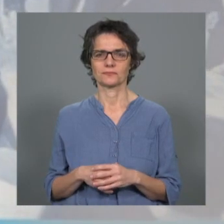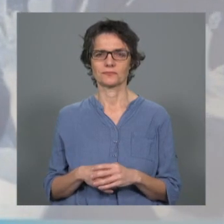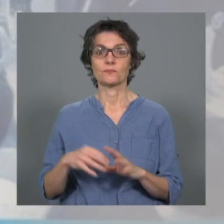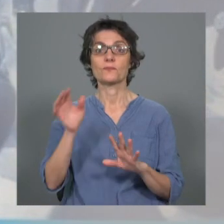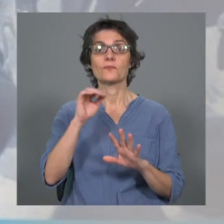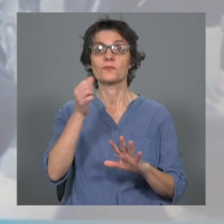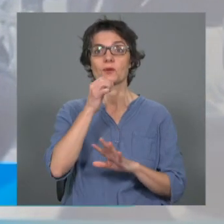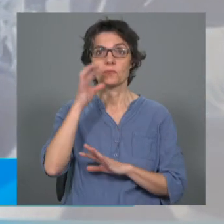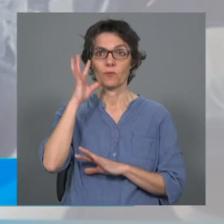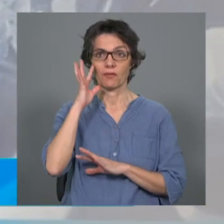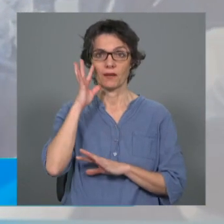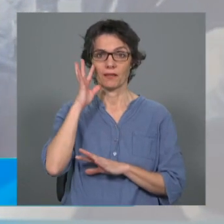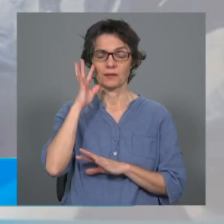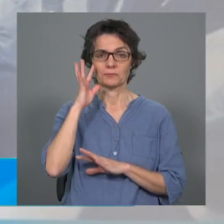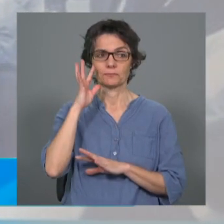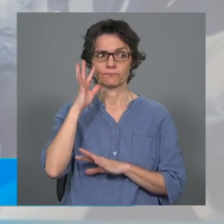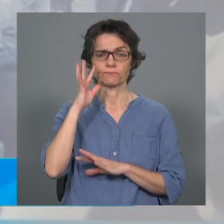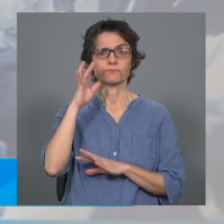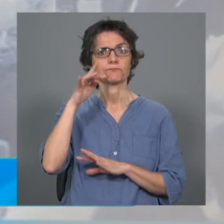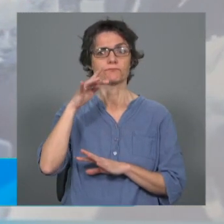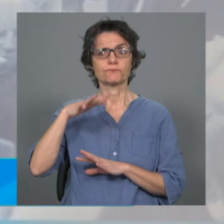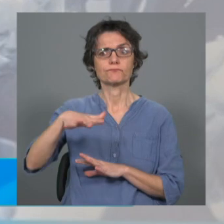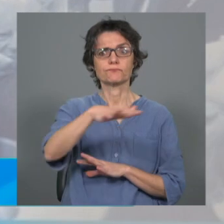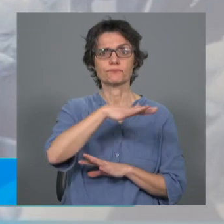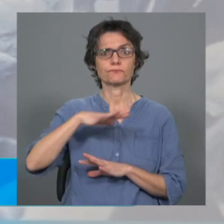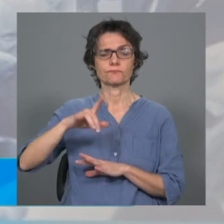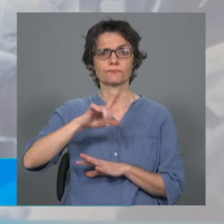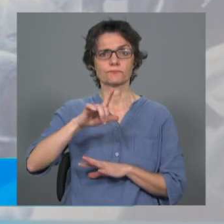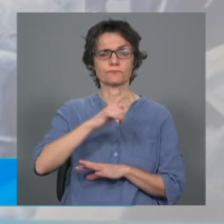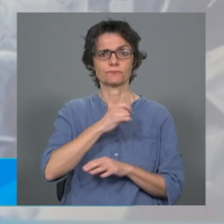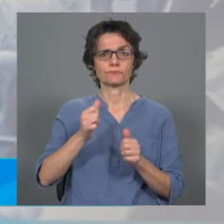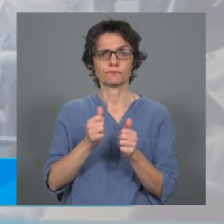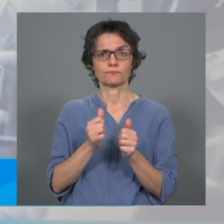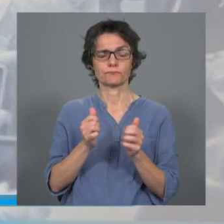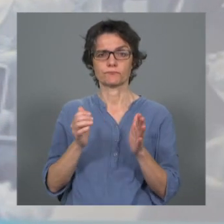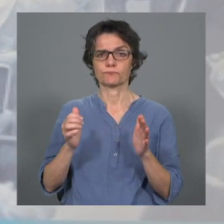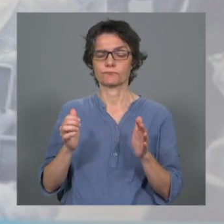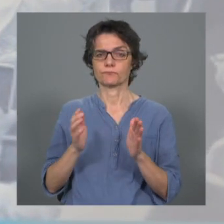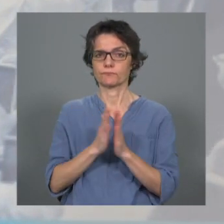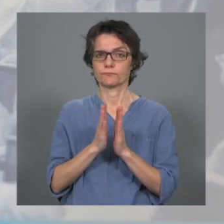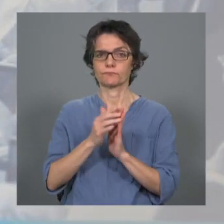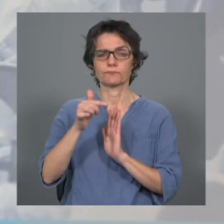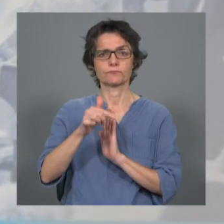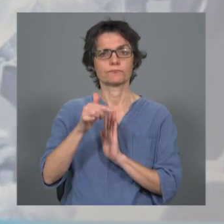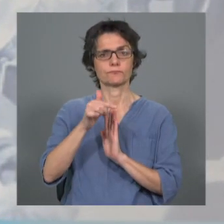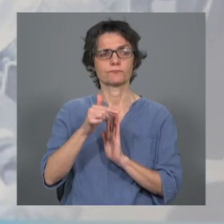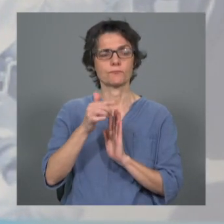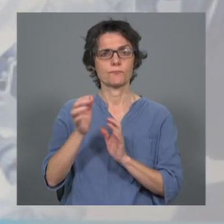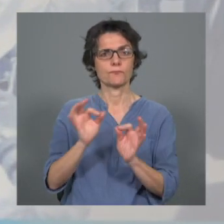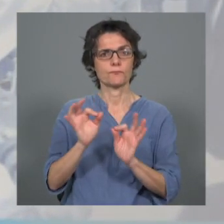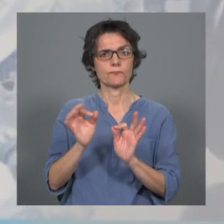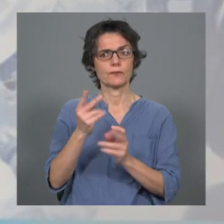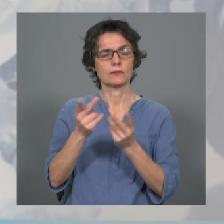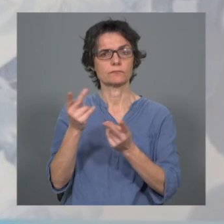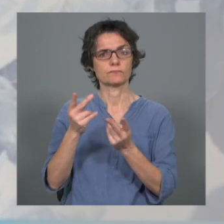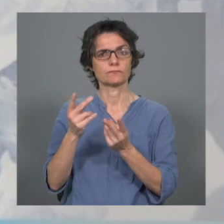Olá, muito boa tarde. O Patriarcado de Lisboa prepara-se para avaliar a recepção do seu Sínodo Diocesano, uma iniciativa que mobilizou